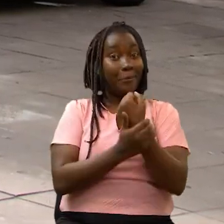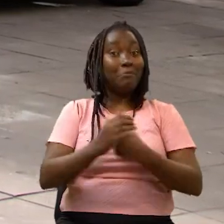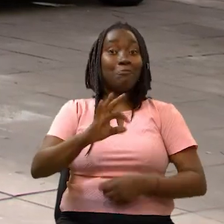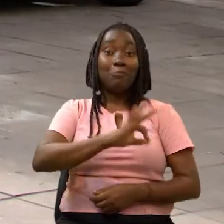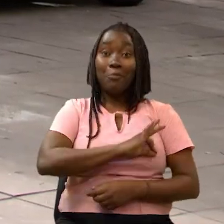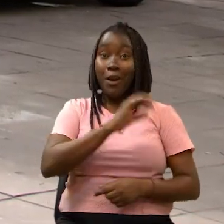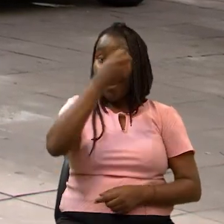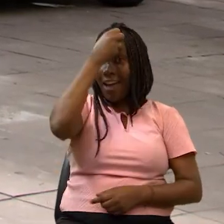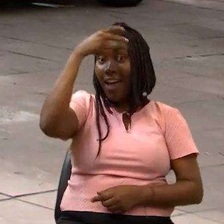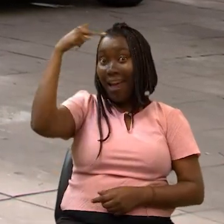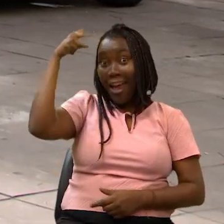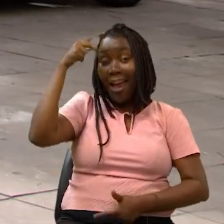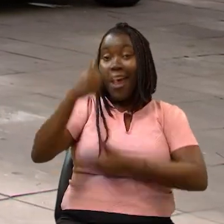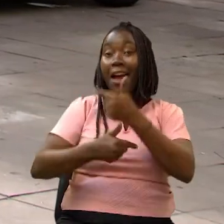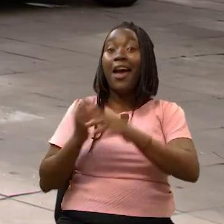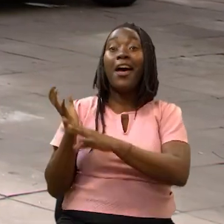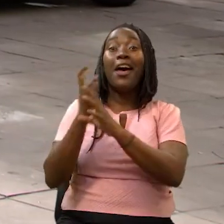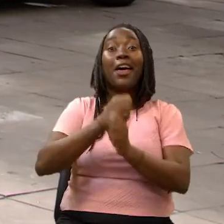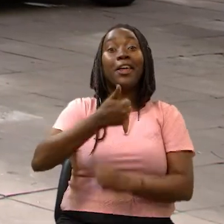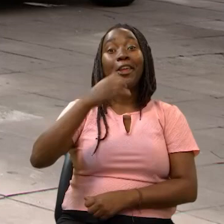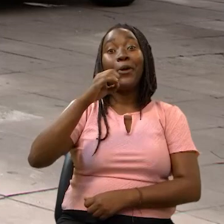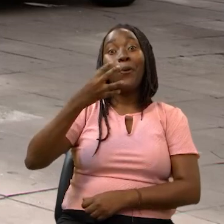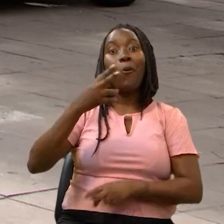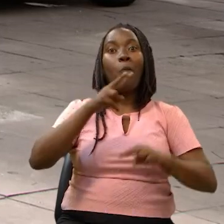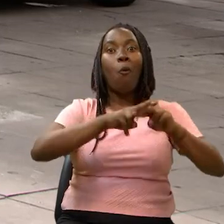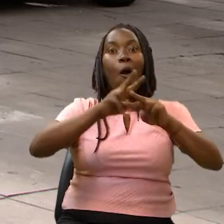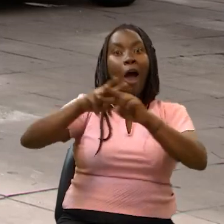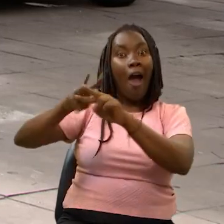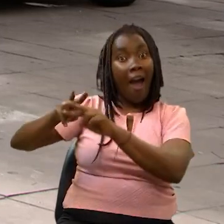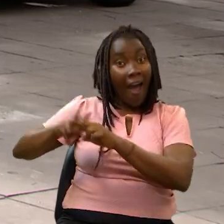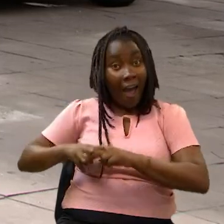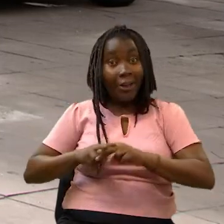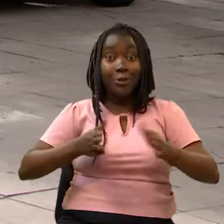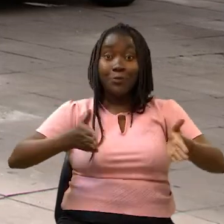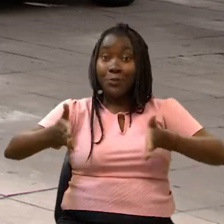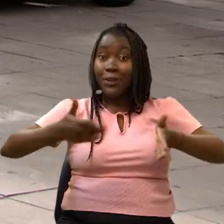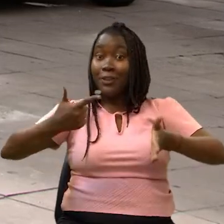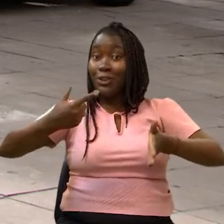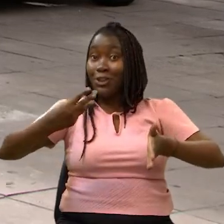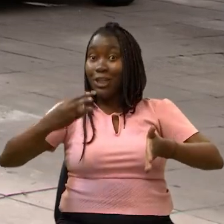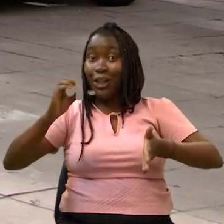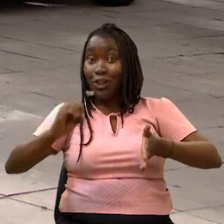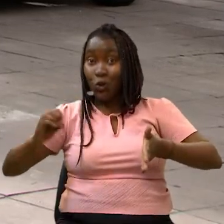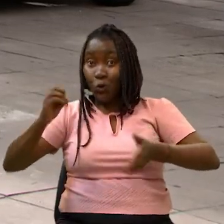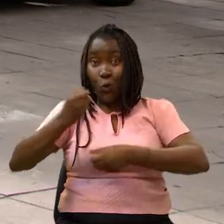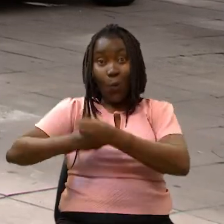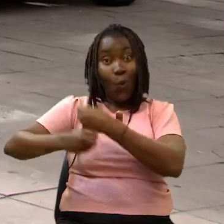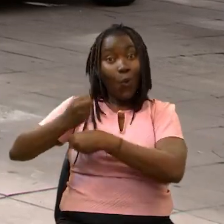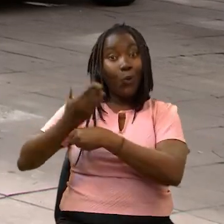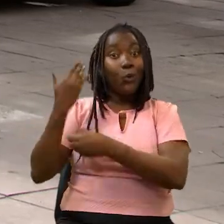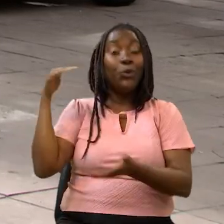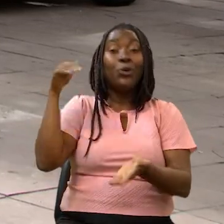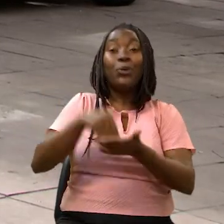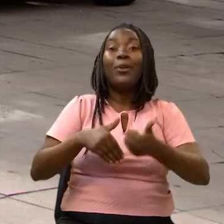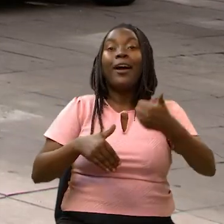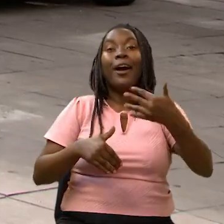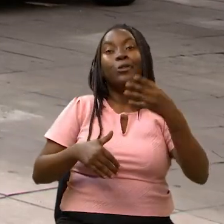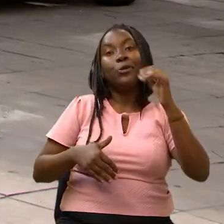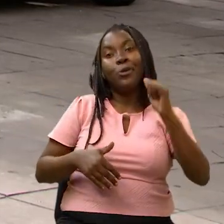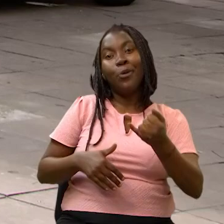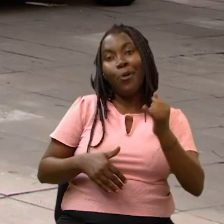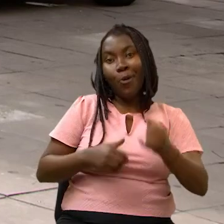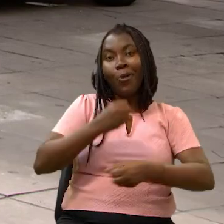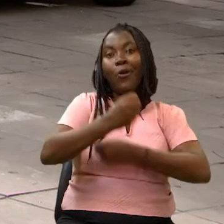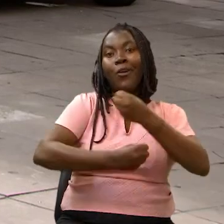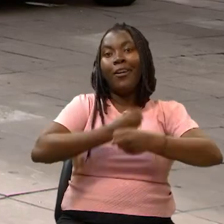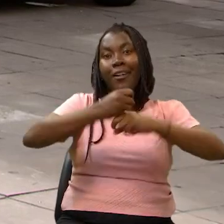Seguro, a Guarda Municipal efetuou 104 prisões de 23 de outubro do ano passado a 14